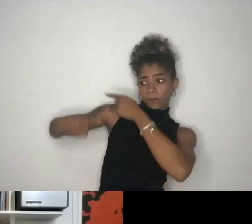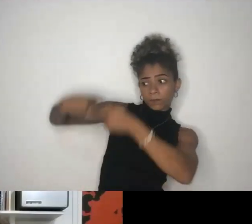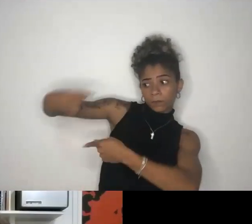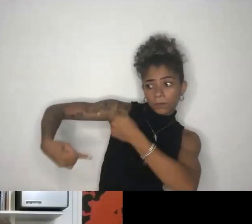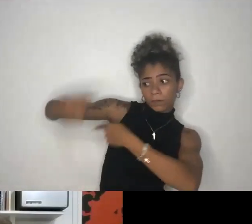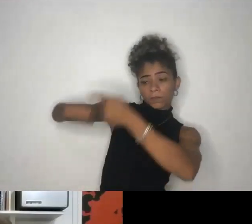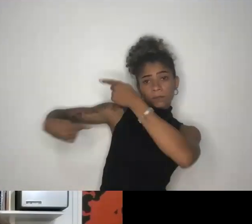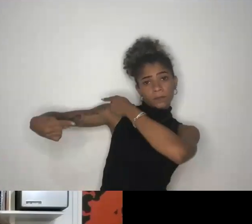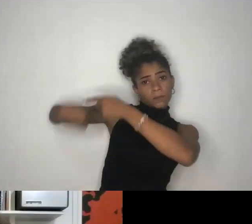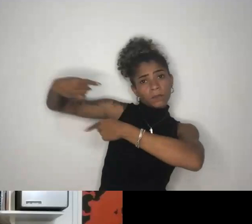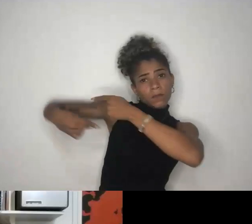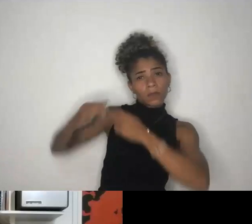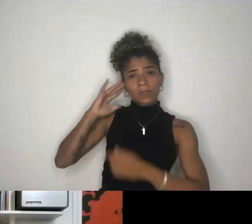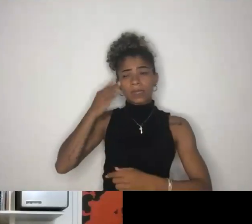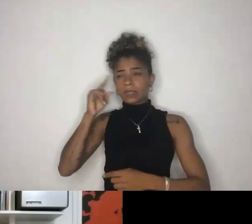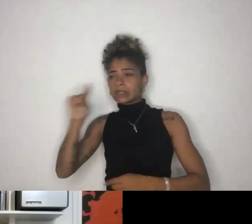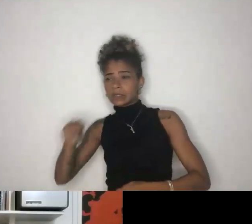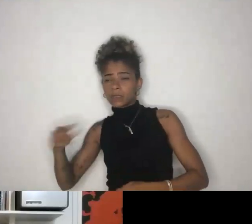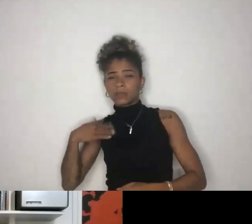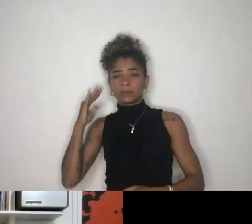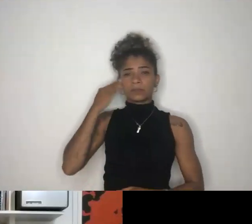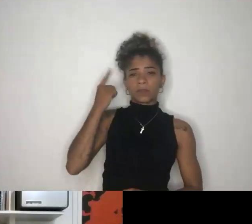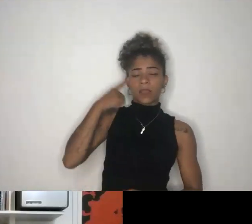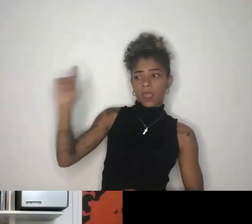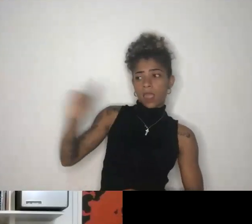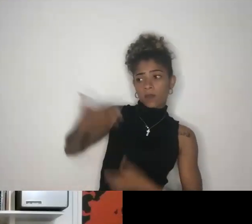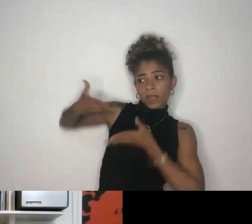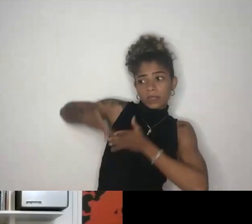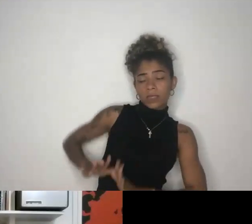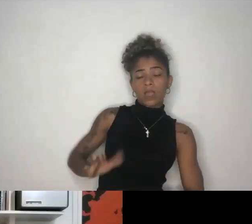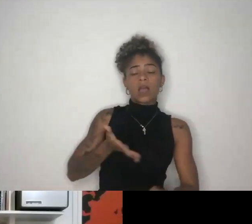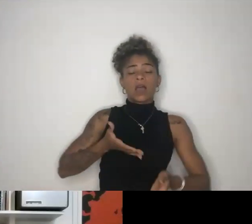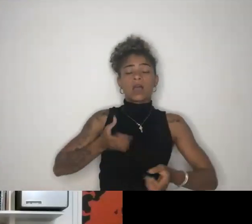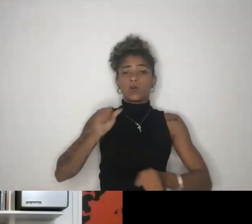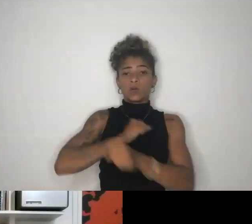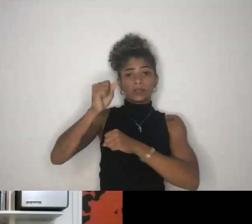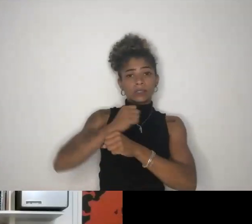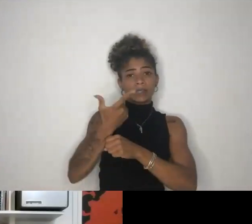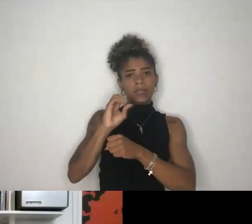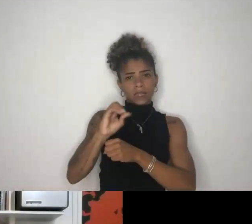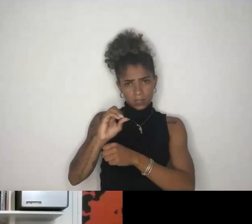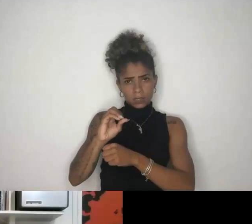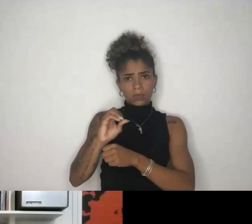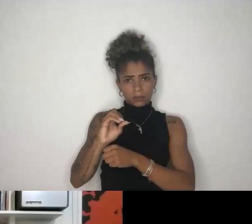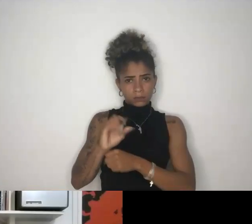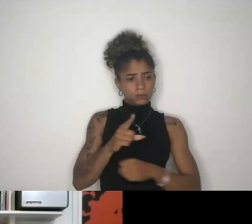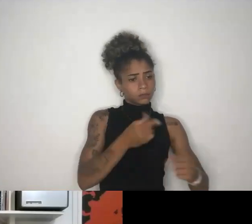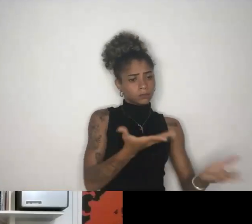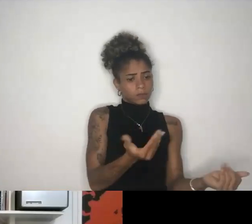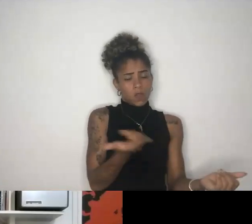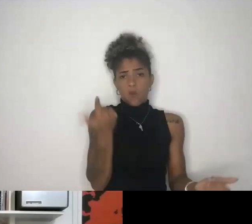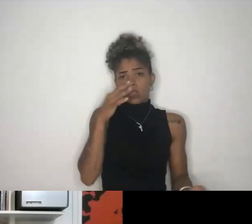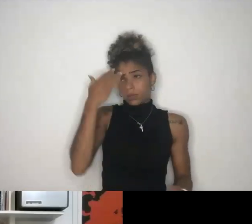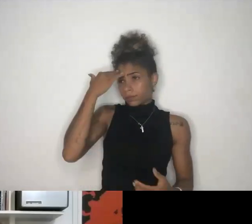comecei a entender que eu fazia parte eu que nasci nos anos 70 é Juventude nos anos 80 tem um outro a cabeça